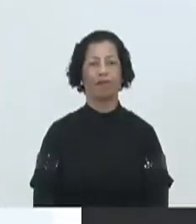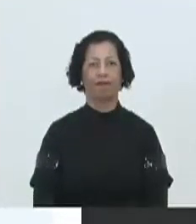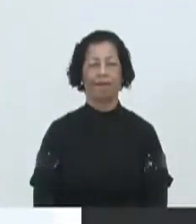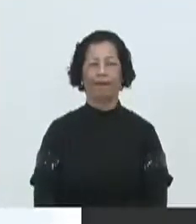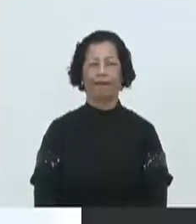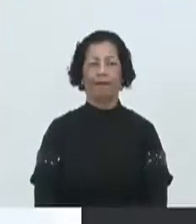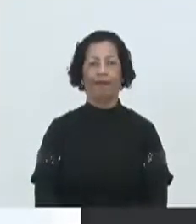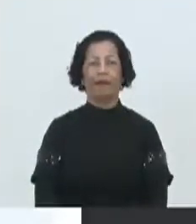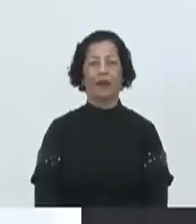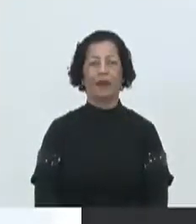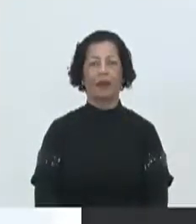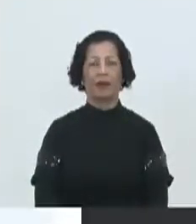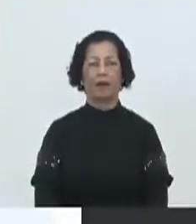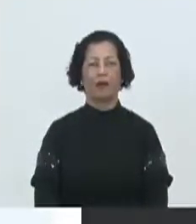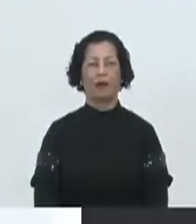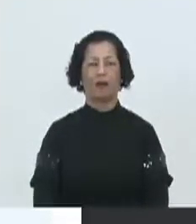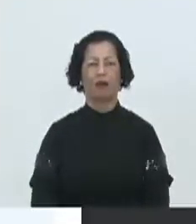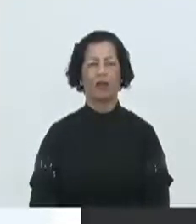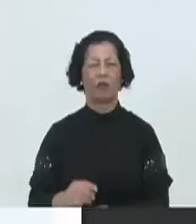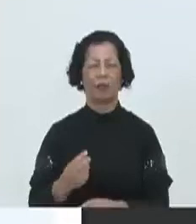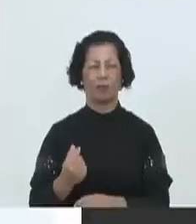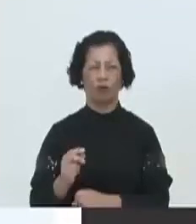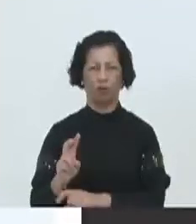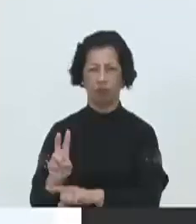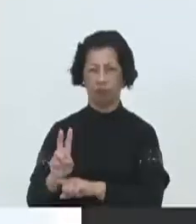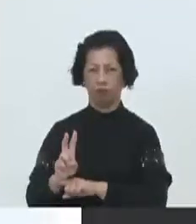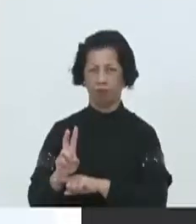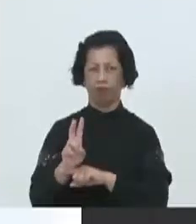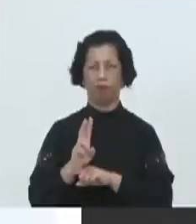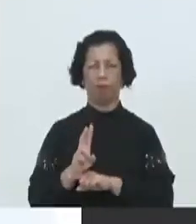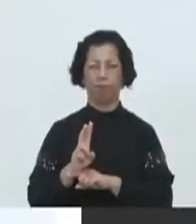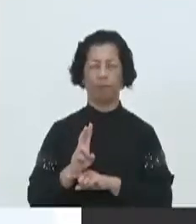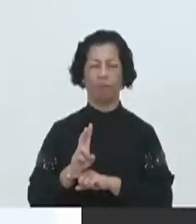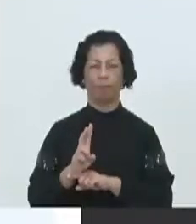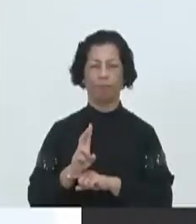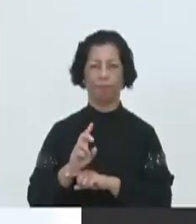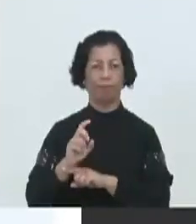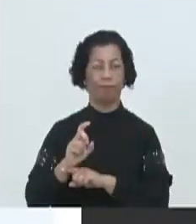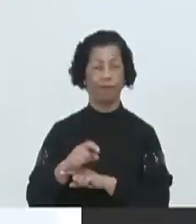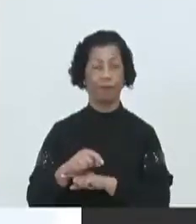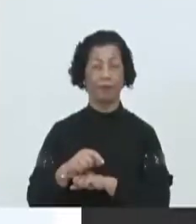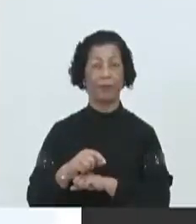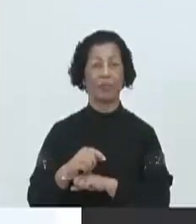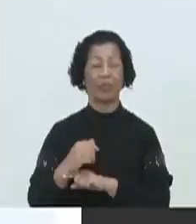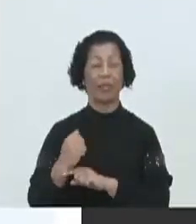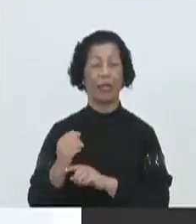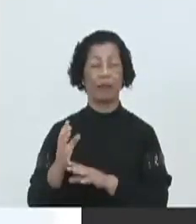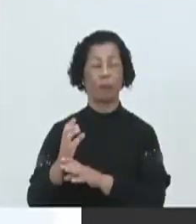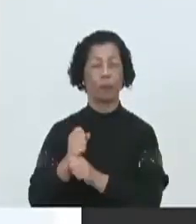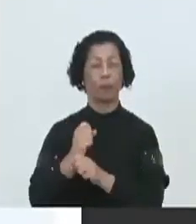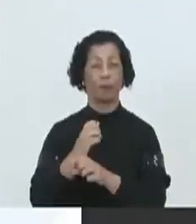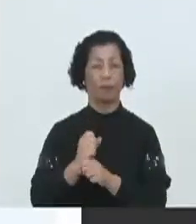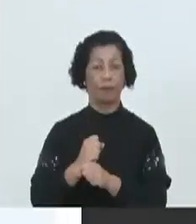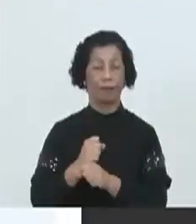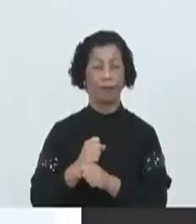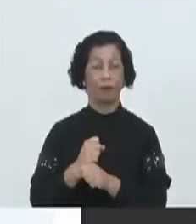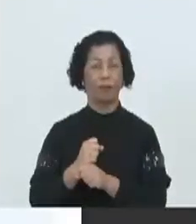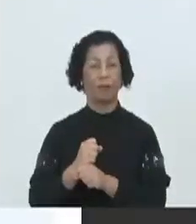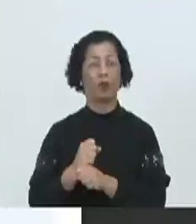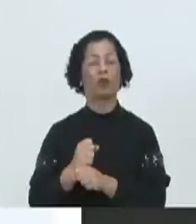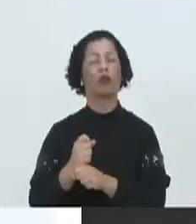comportável de crédito eh estão contabilizadas aqui as operações de crédito